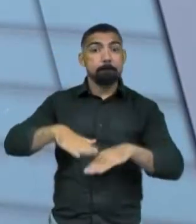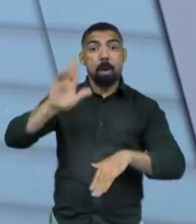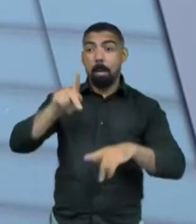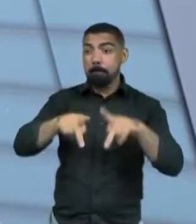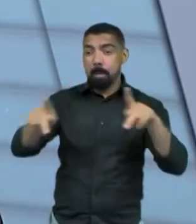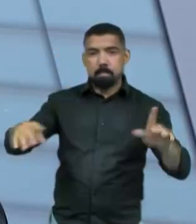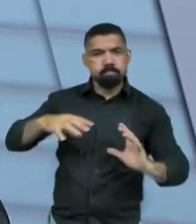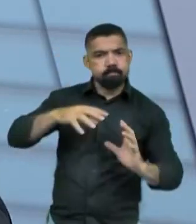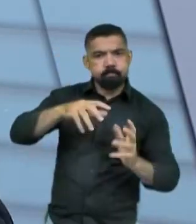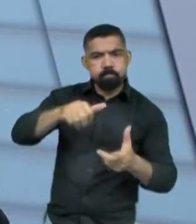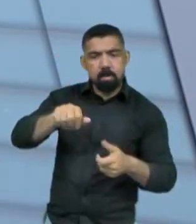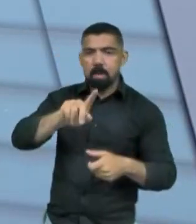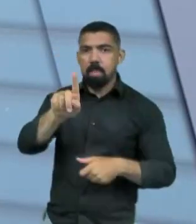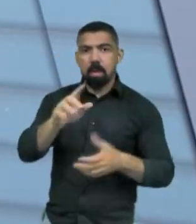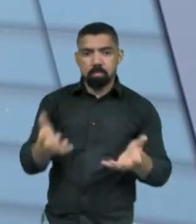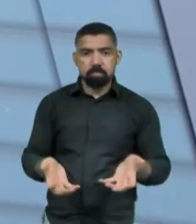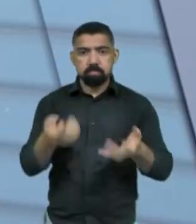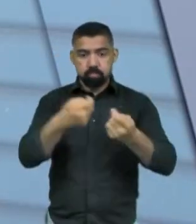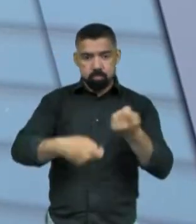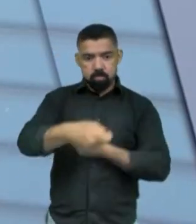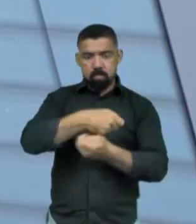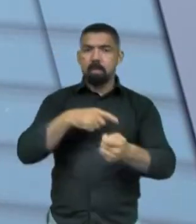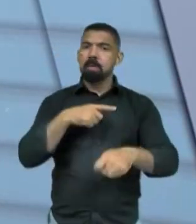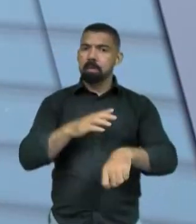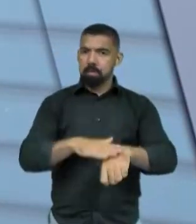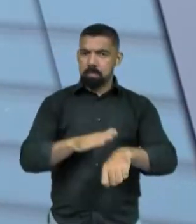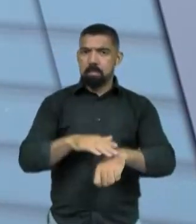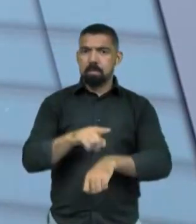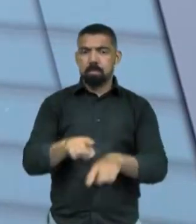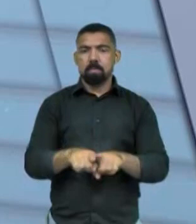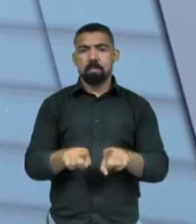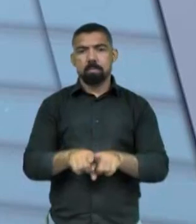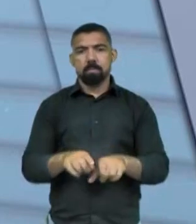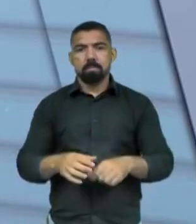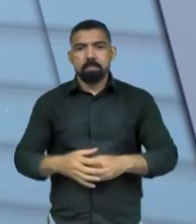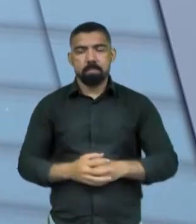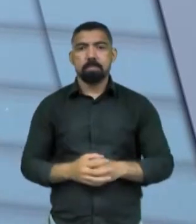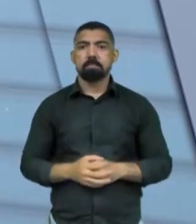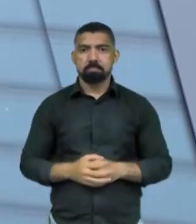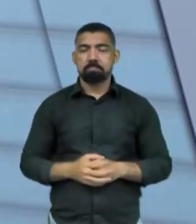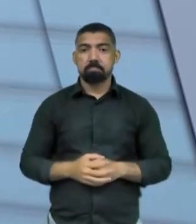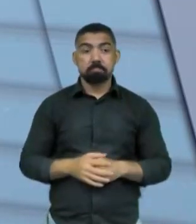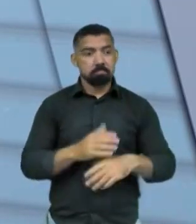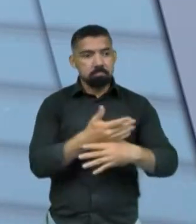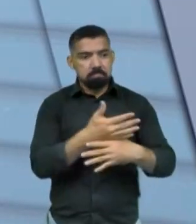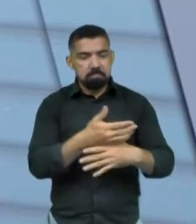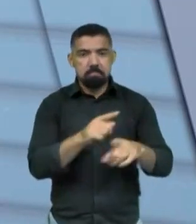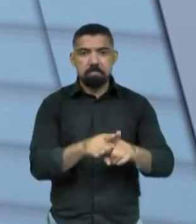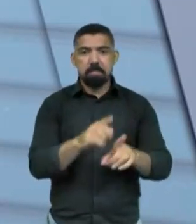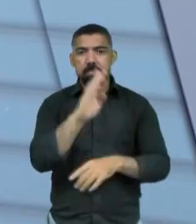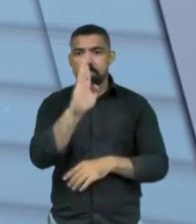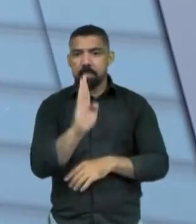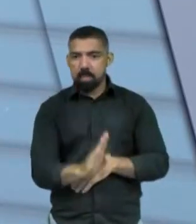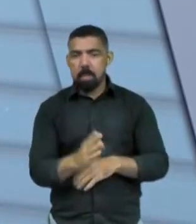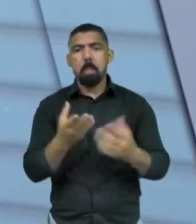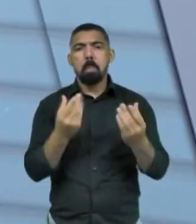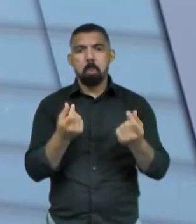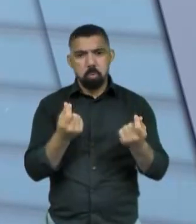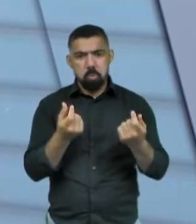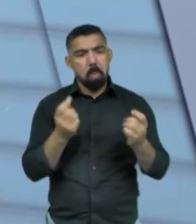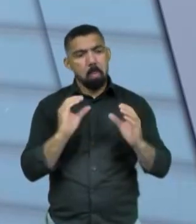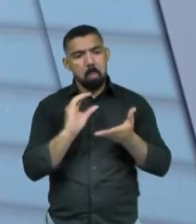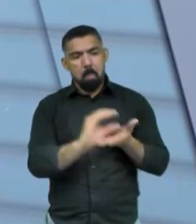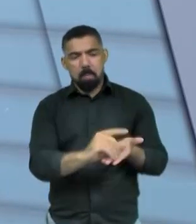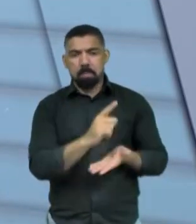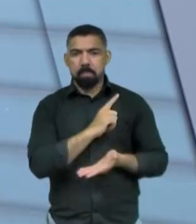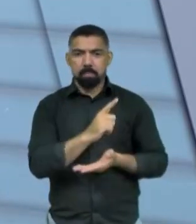Ele dá um incremento econômico nas cidades, né? No Brasil. É impressionante a movimentação da economia